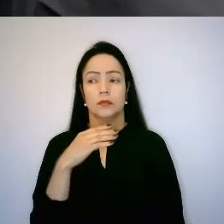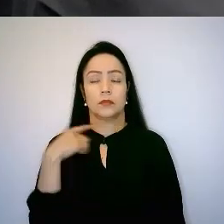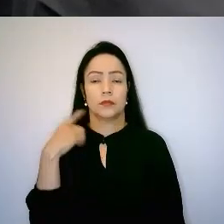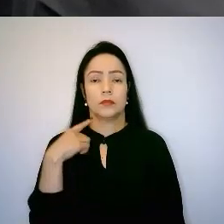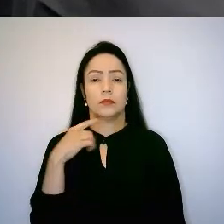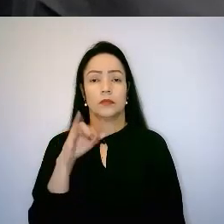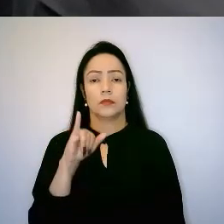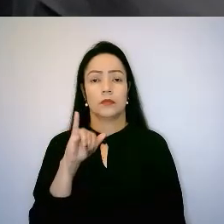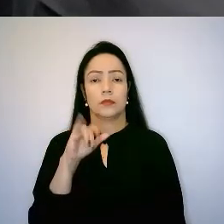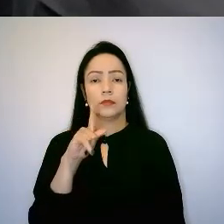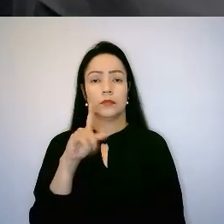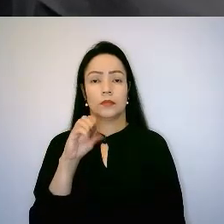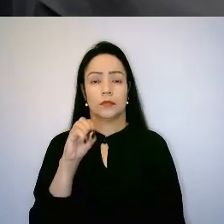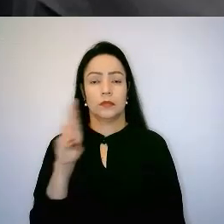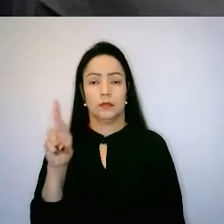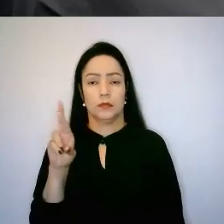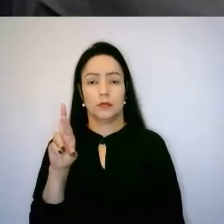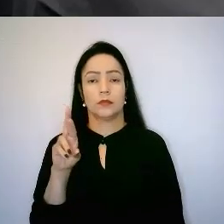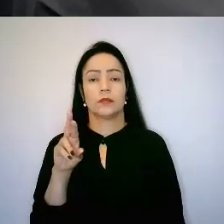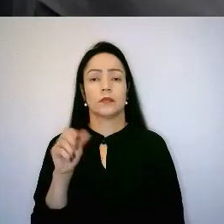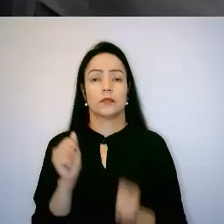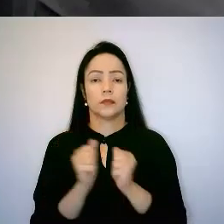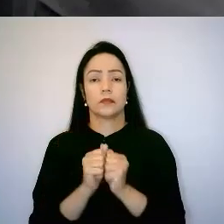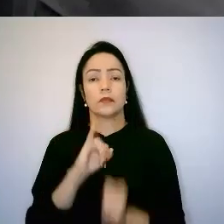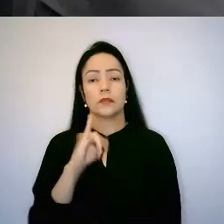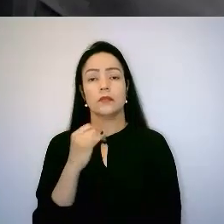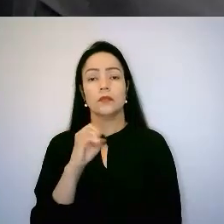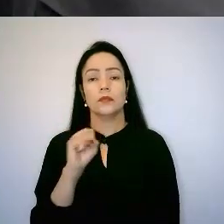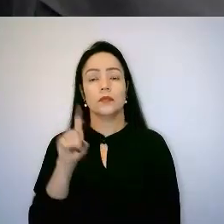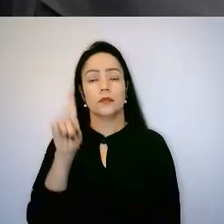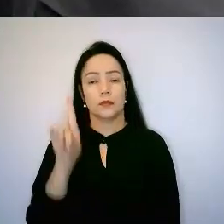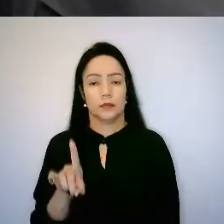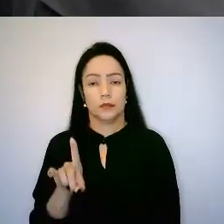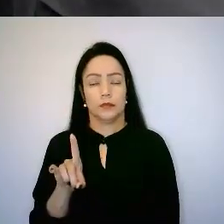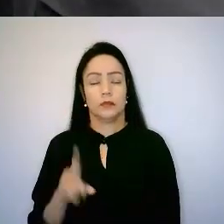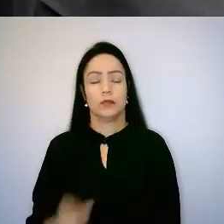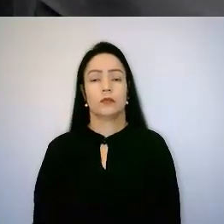Igor de Castro Bezerra e Dr José deliano Duarte Camilo